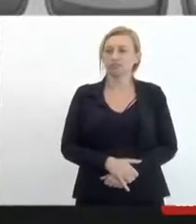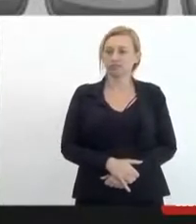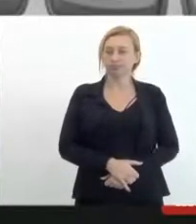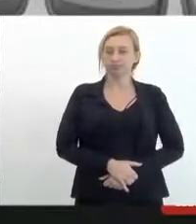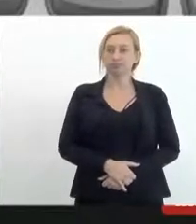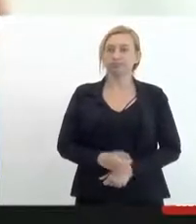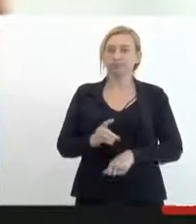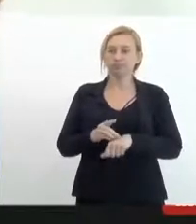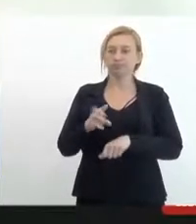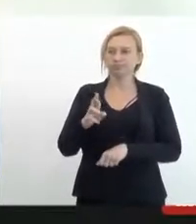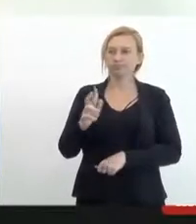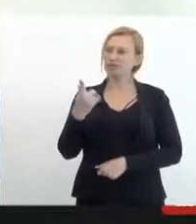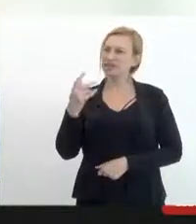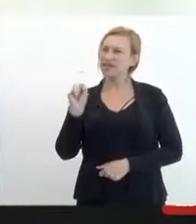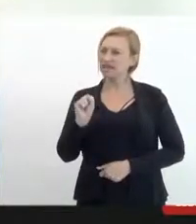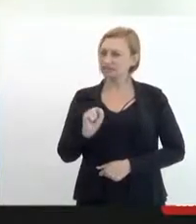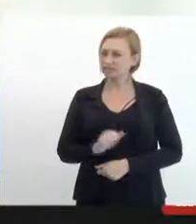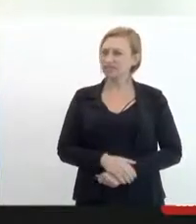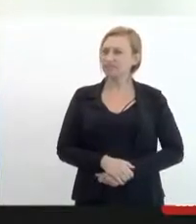Doutor Gadeiro,